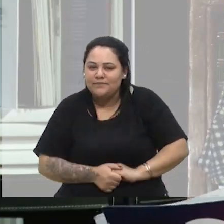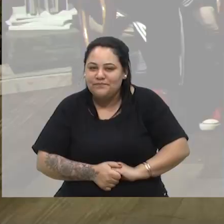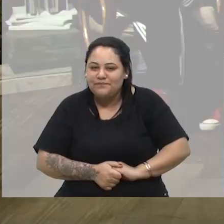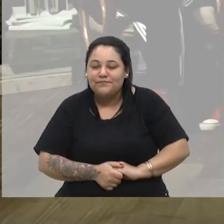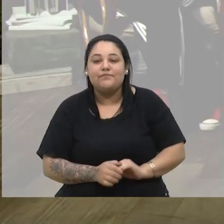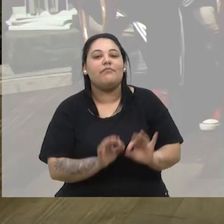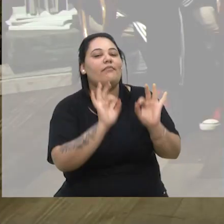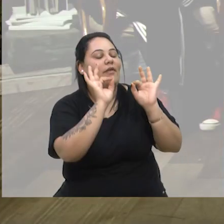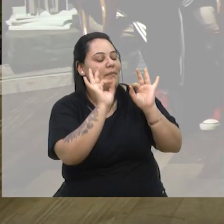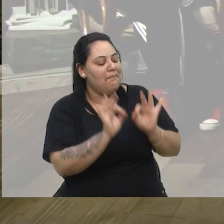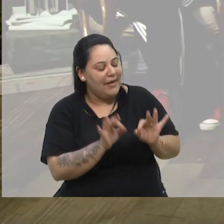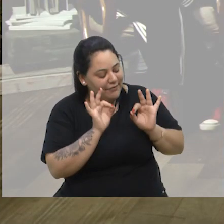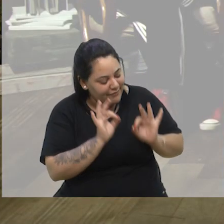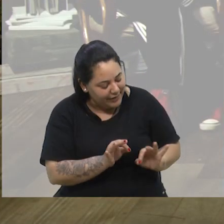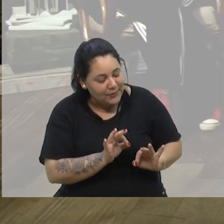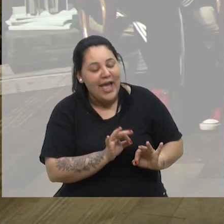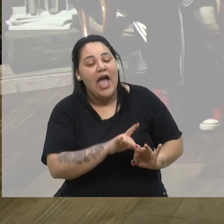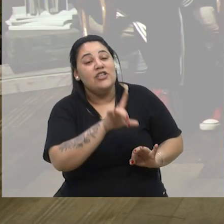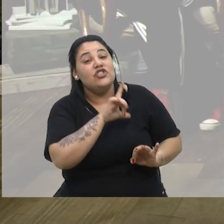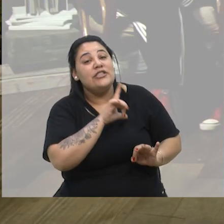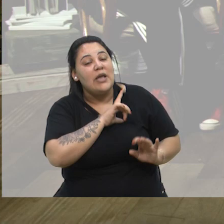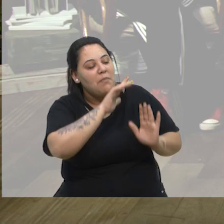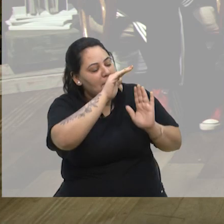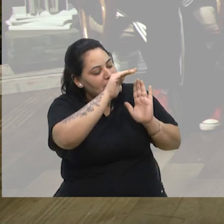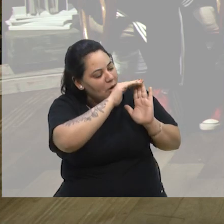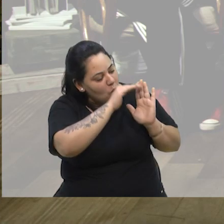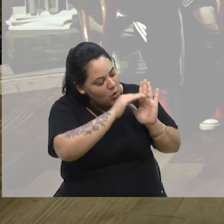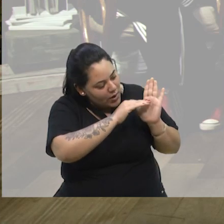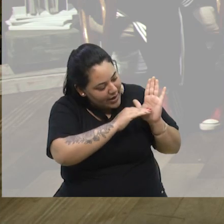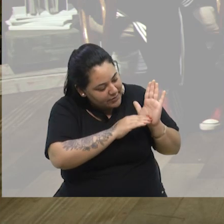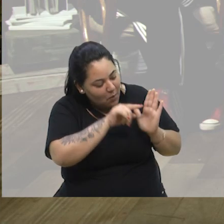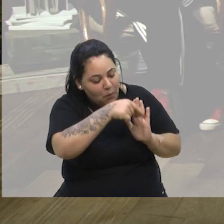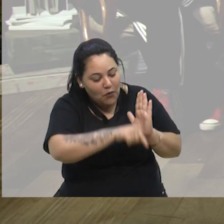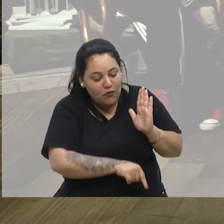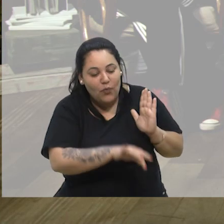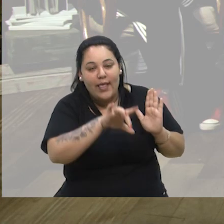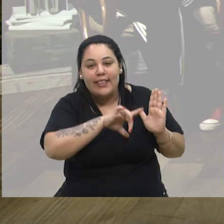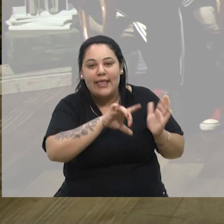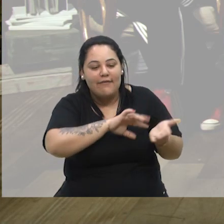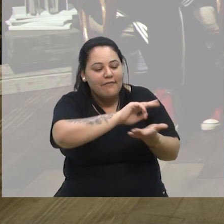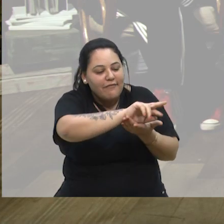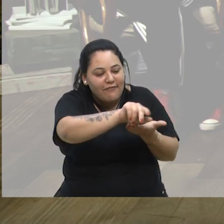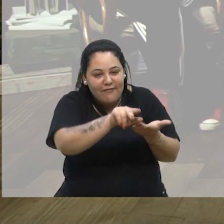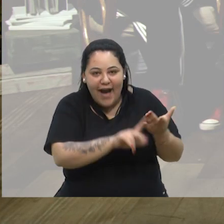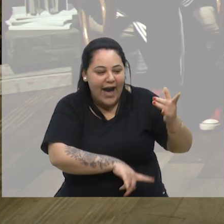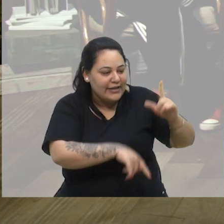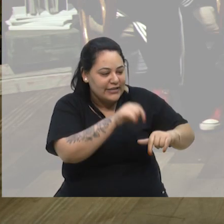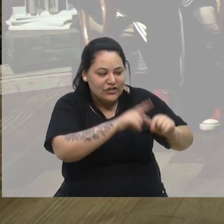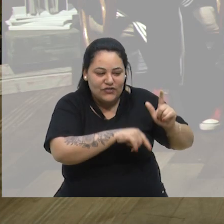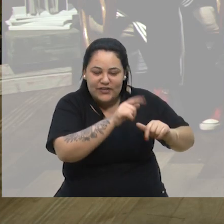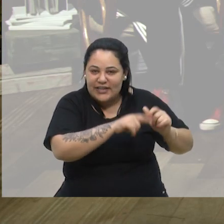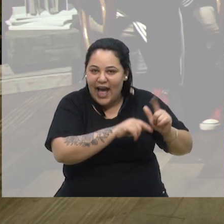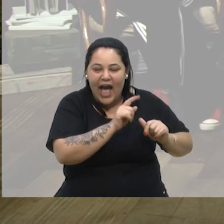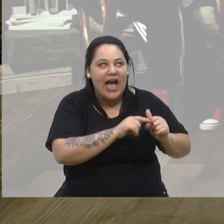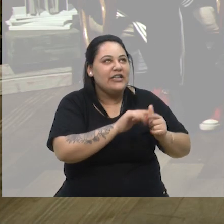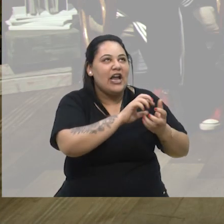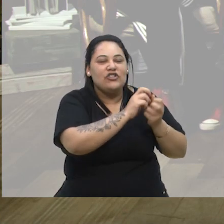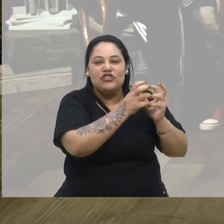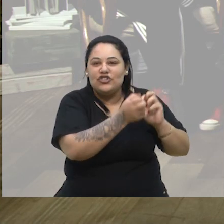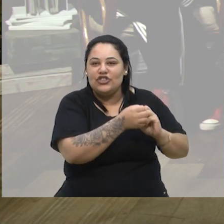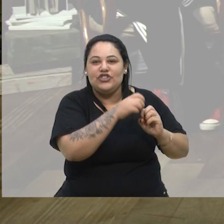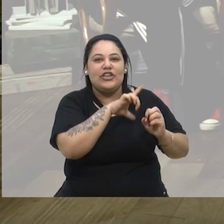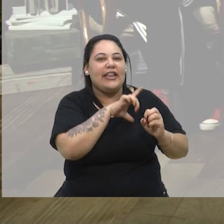também? Perfeito. A gente faz uma programação muito intensa, né? Com diversas atividades artísticas